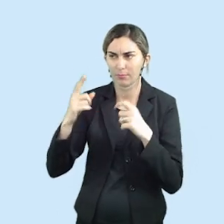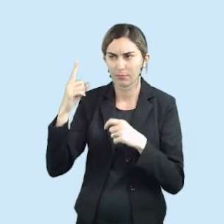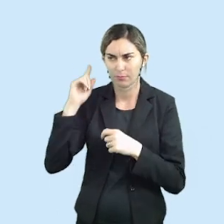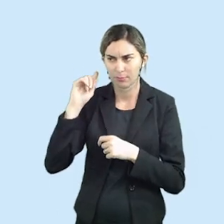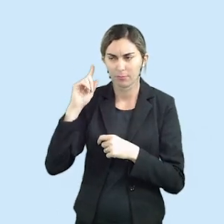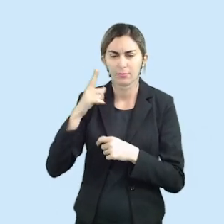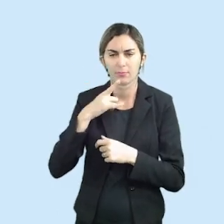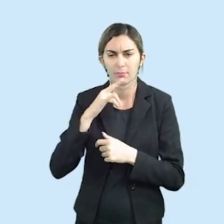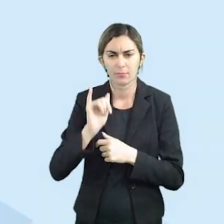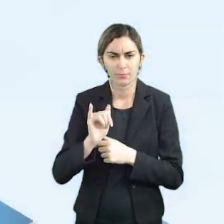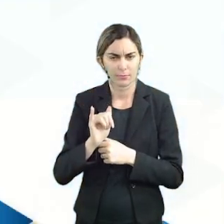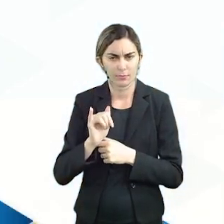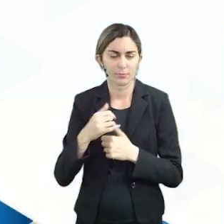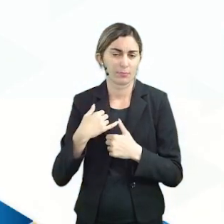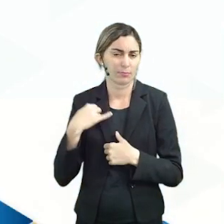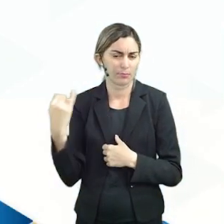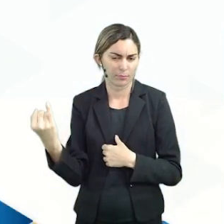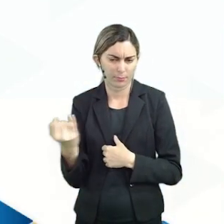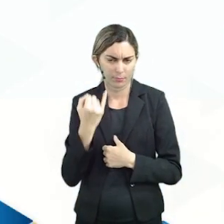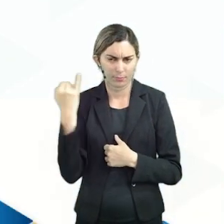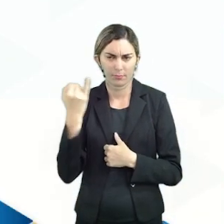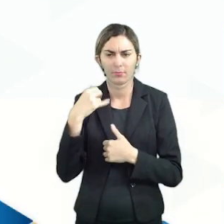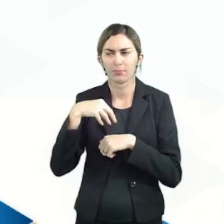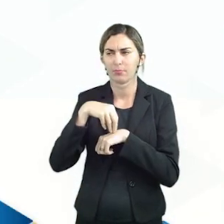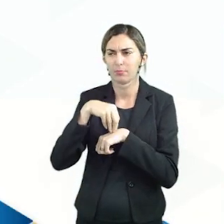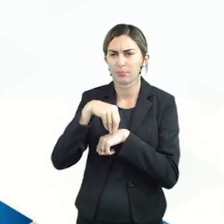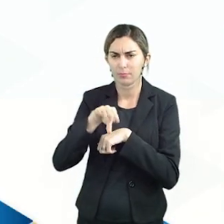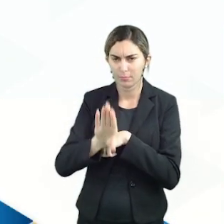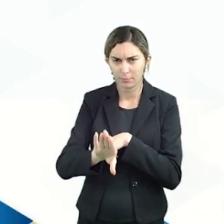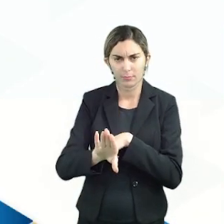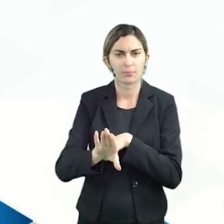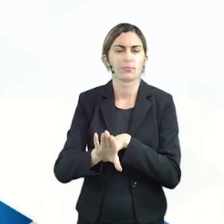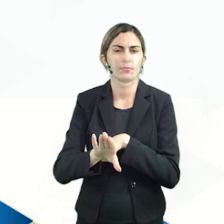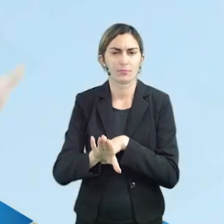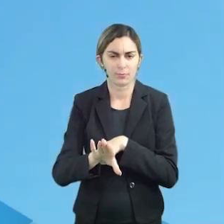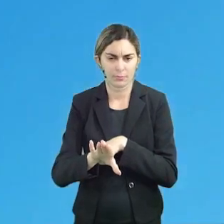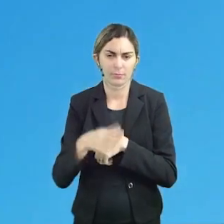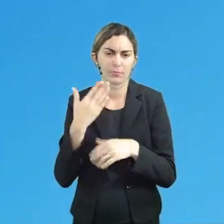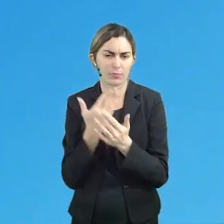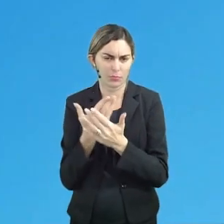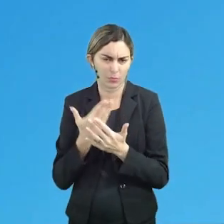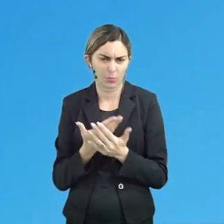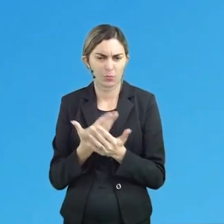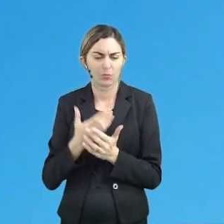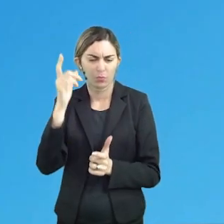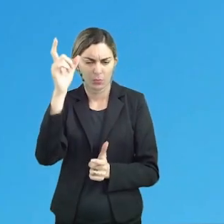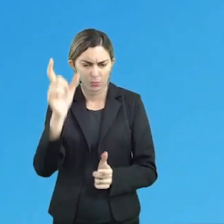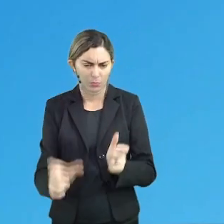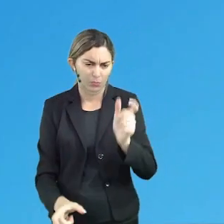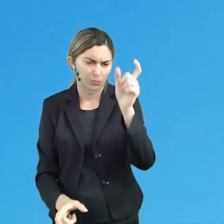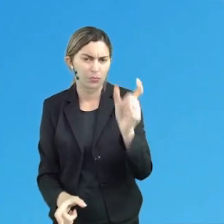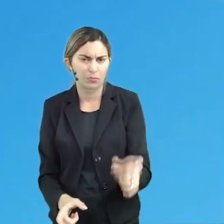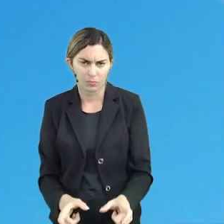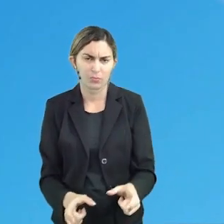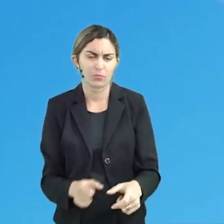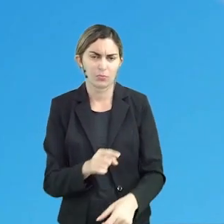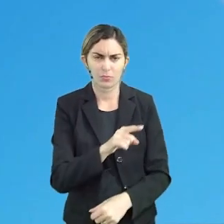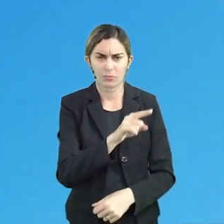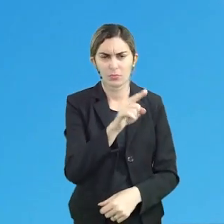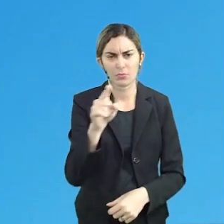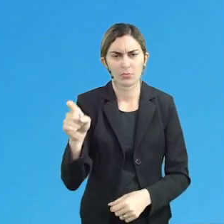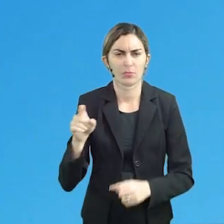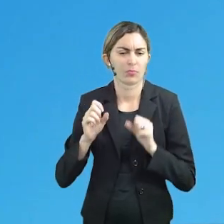com o pai. E é importante destacar, prezado estudante, que estudando essas personalidades,